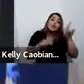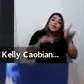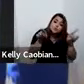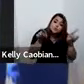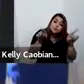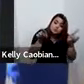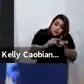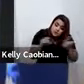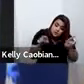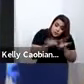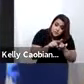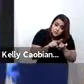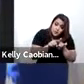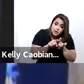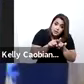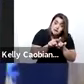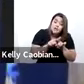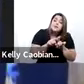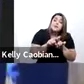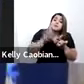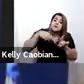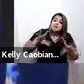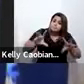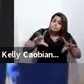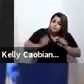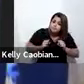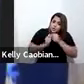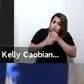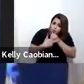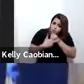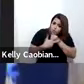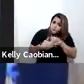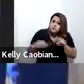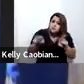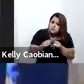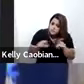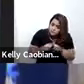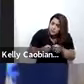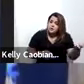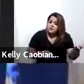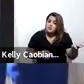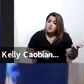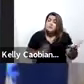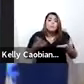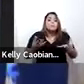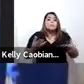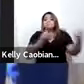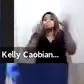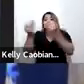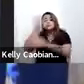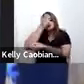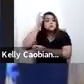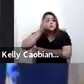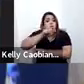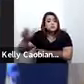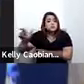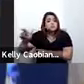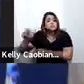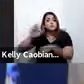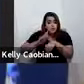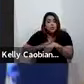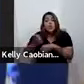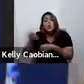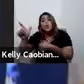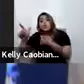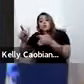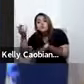própria Covid-19, né? da própria pandemia, outros estáveis, e